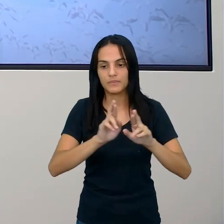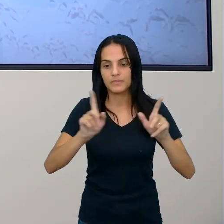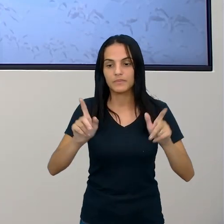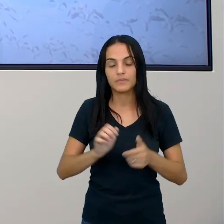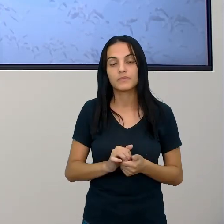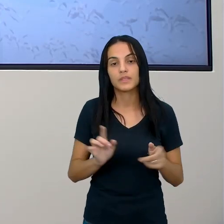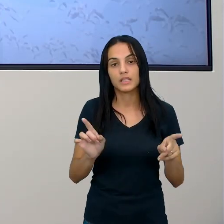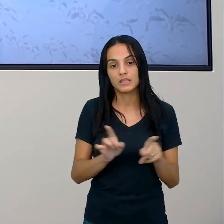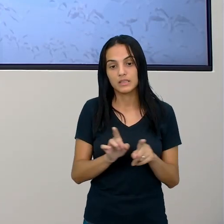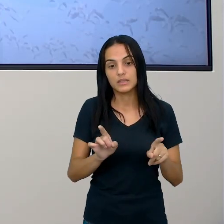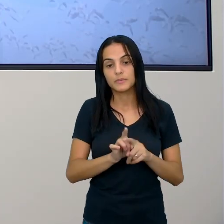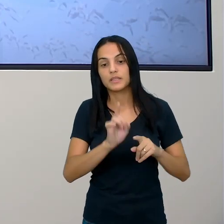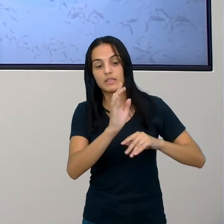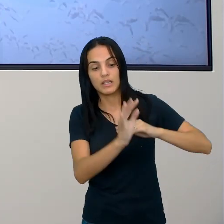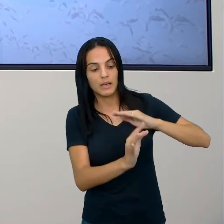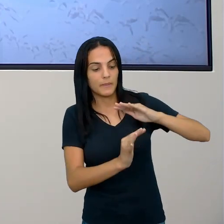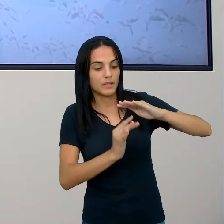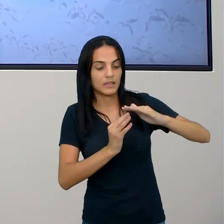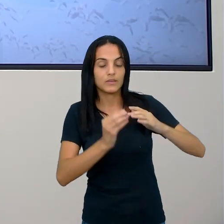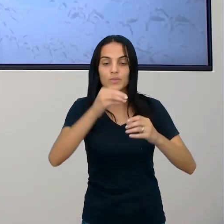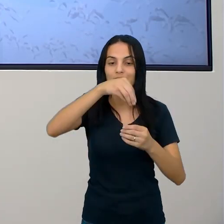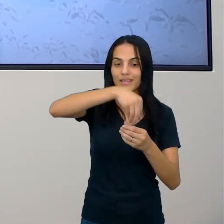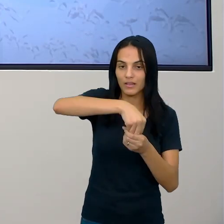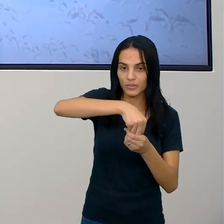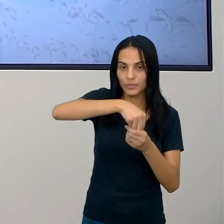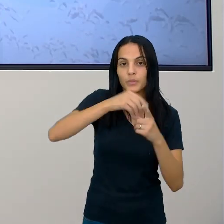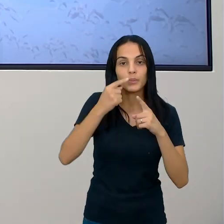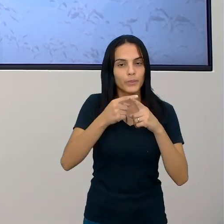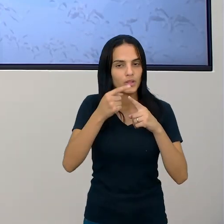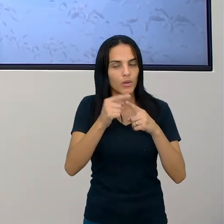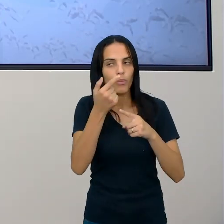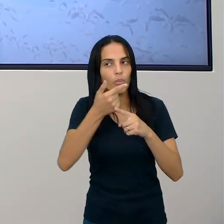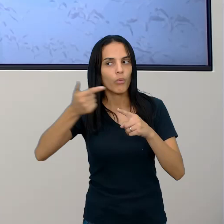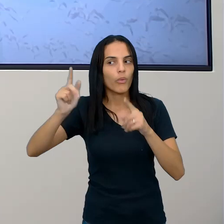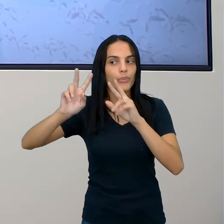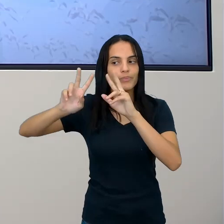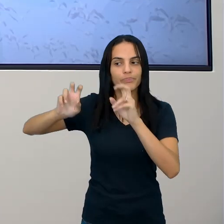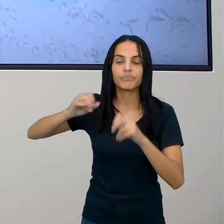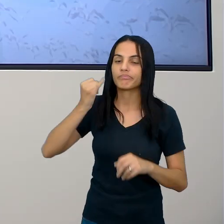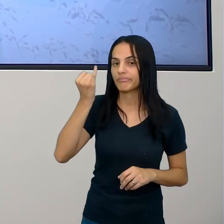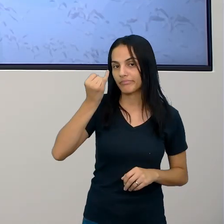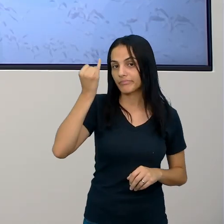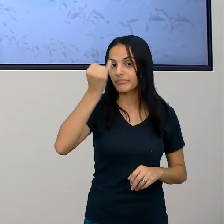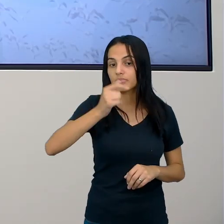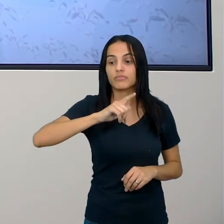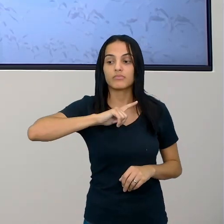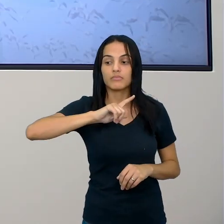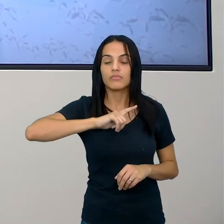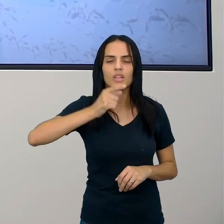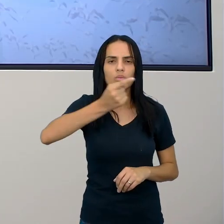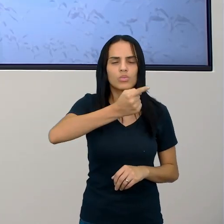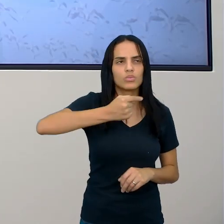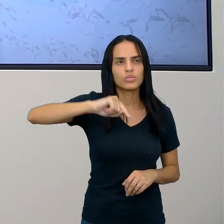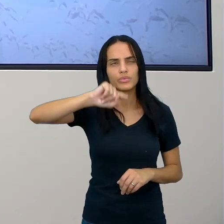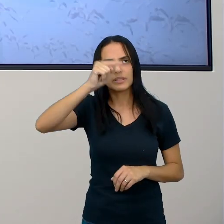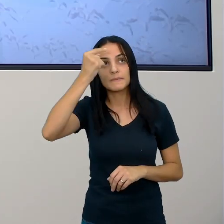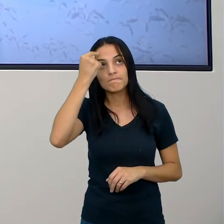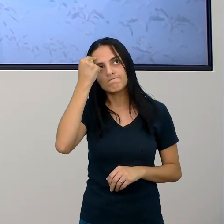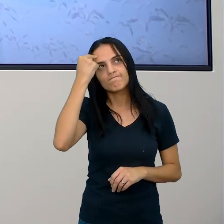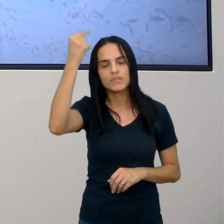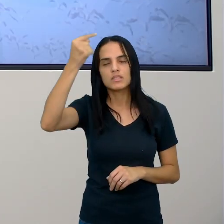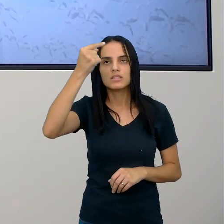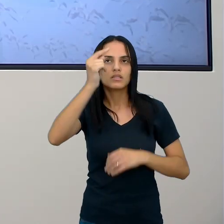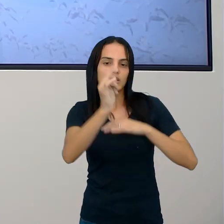como também da migração interna, porque é um outro assunto muito importante, né? Então a gente pensa